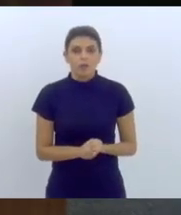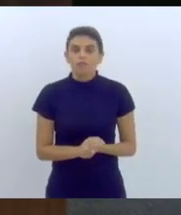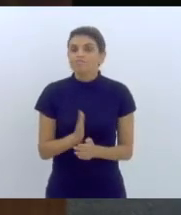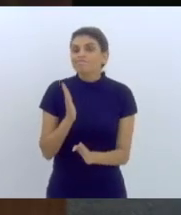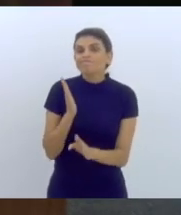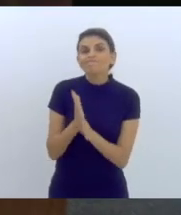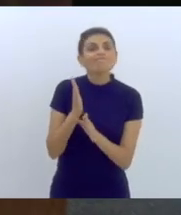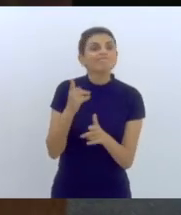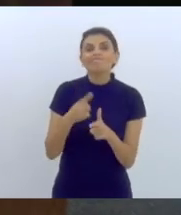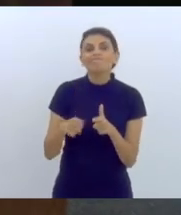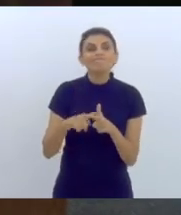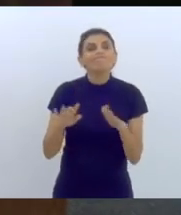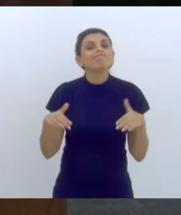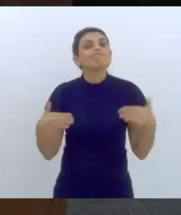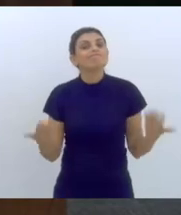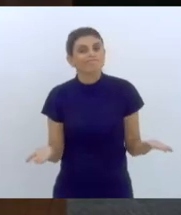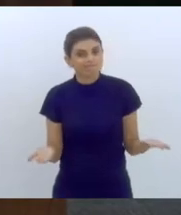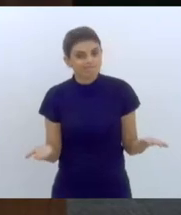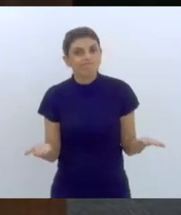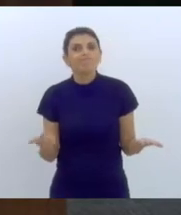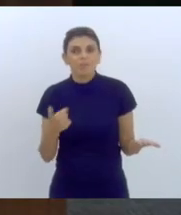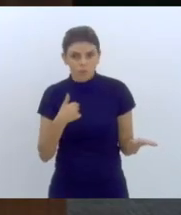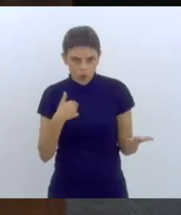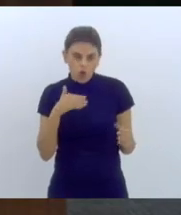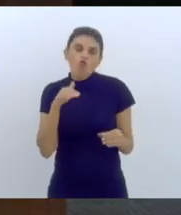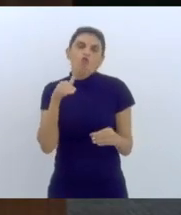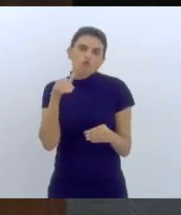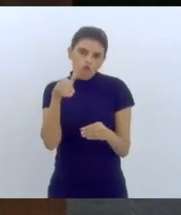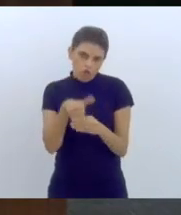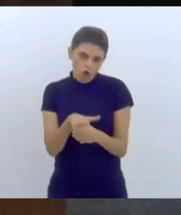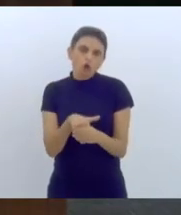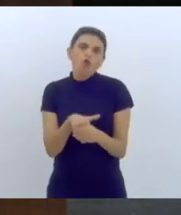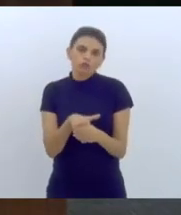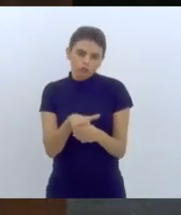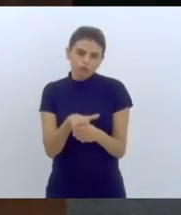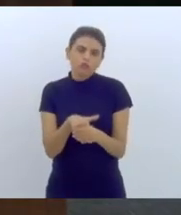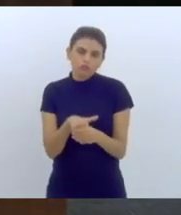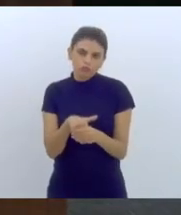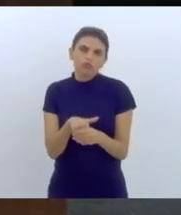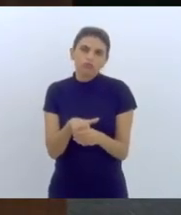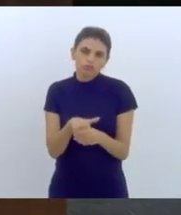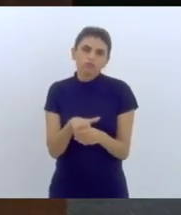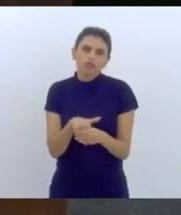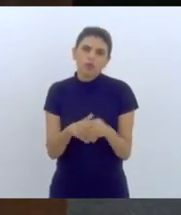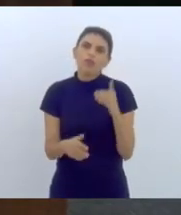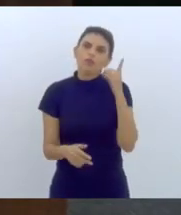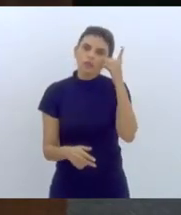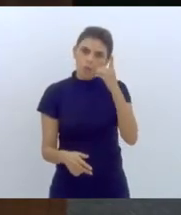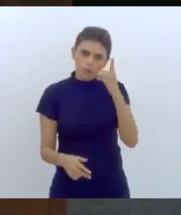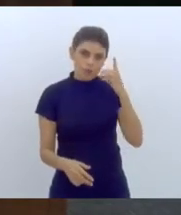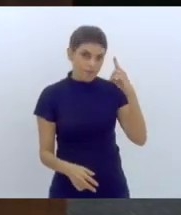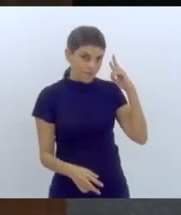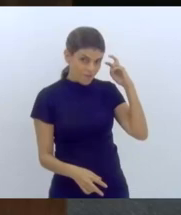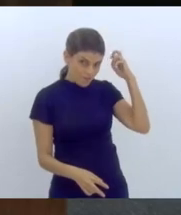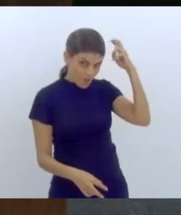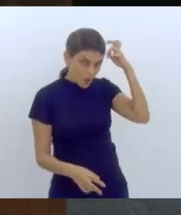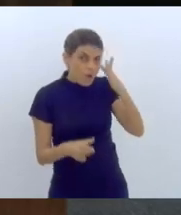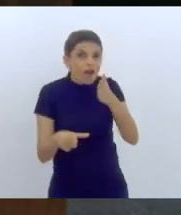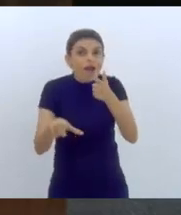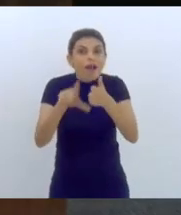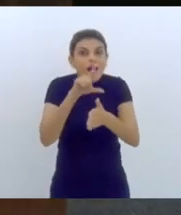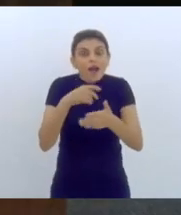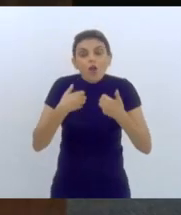problema? Então, eu voto com o voto da deputada Verônica, mas eu, antes